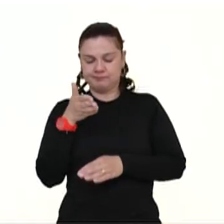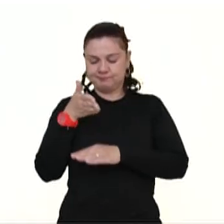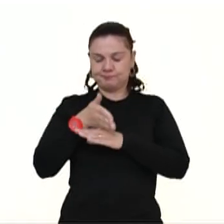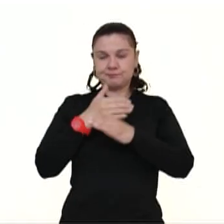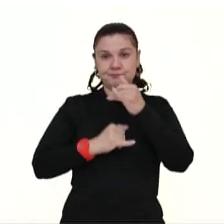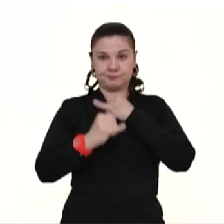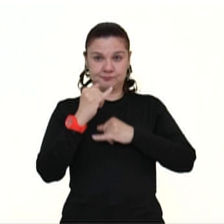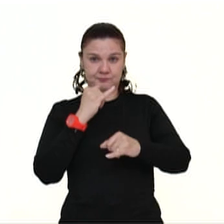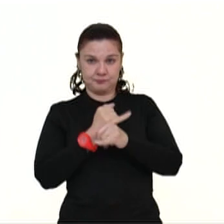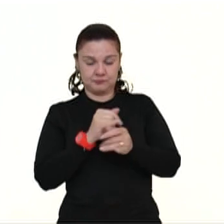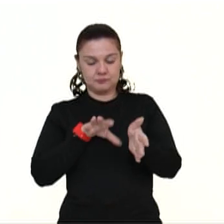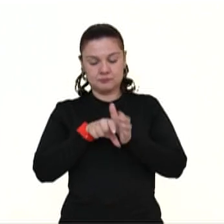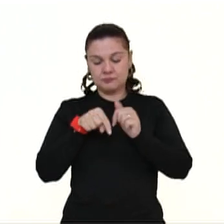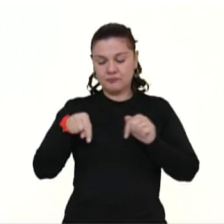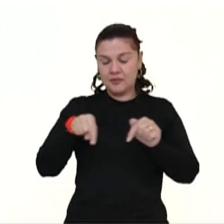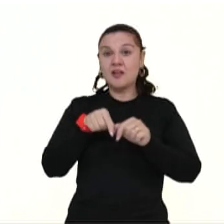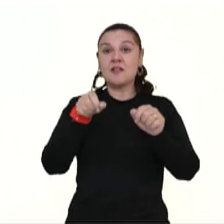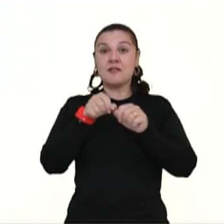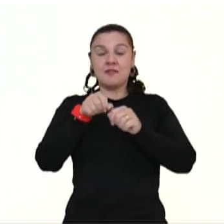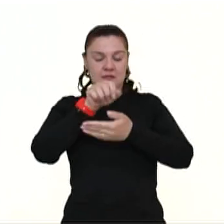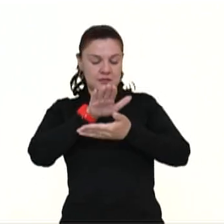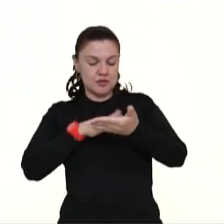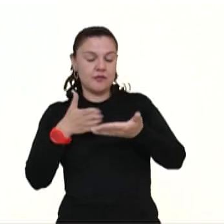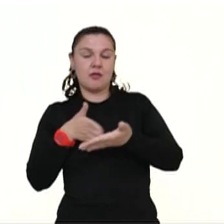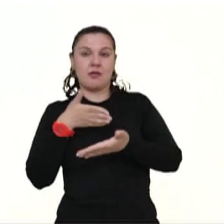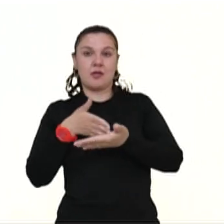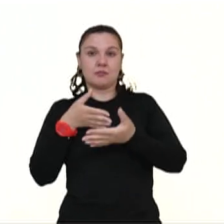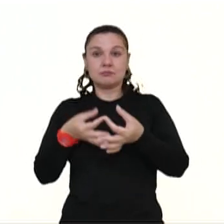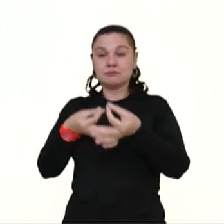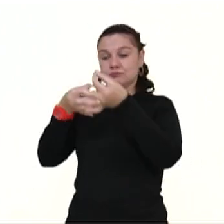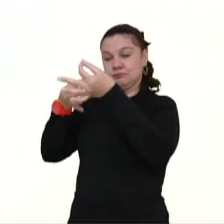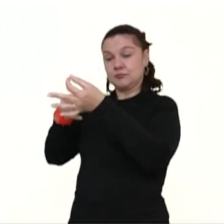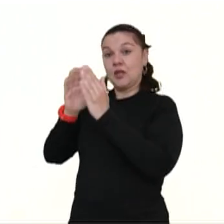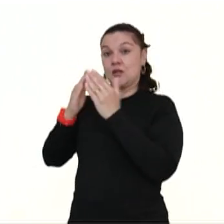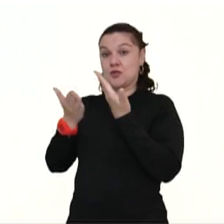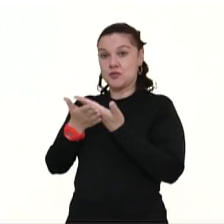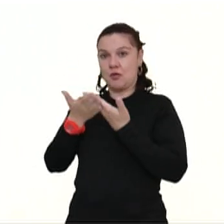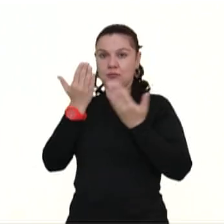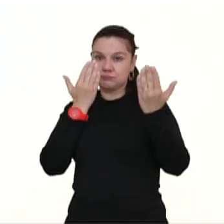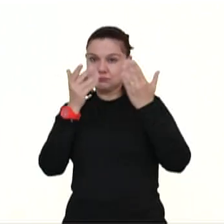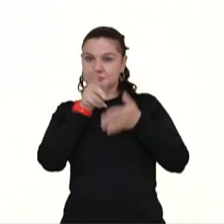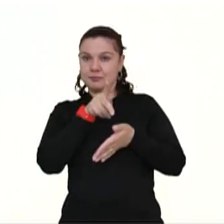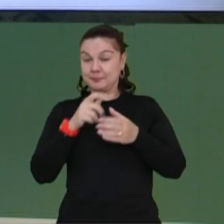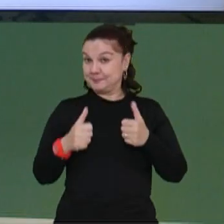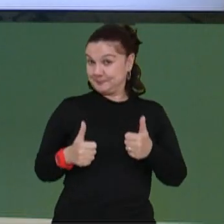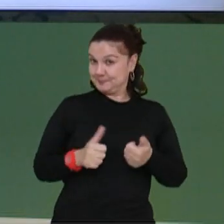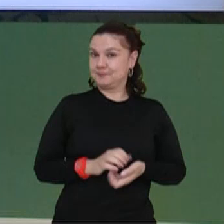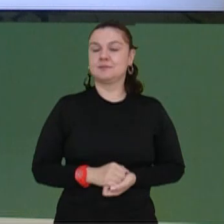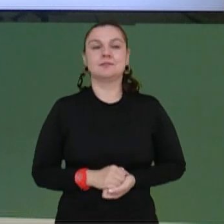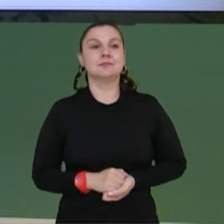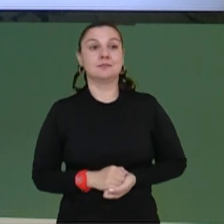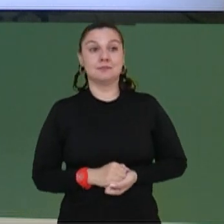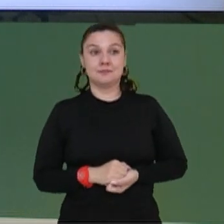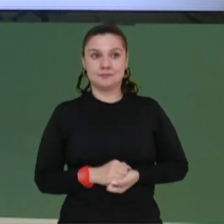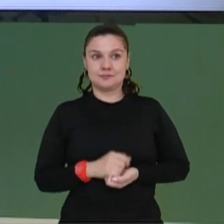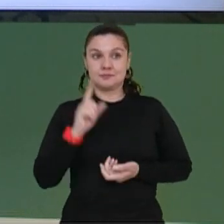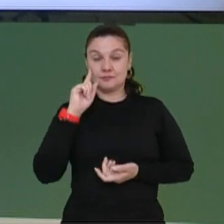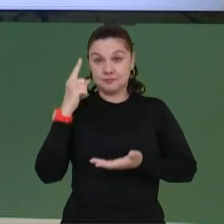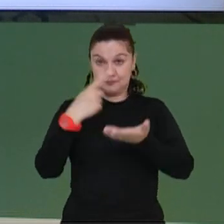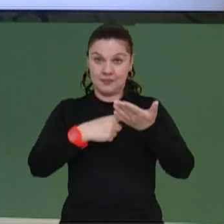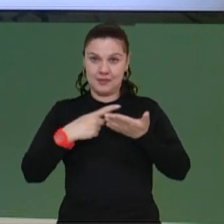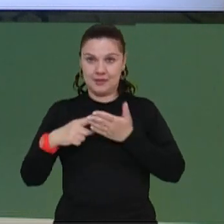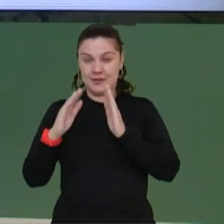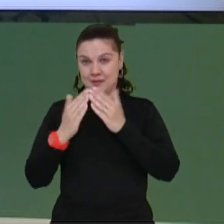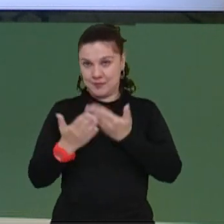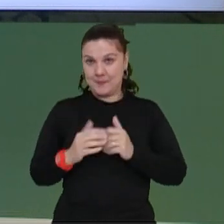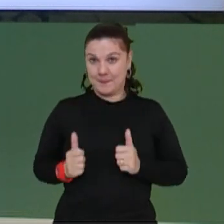acesso ao Google Classroom, faça as atividades direitinho no seu caderno e depois você leva na escola para fazer a conferência, tá bom? Nos dias lá que está combinado